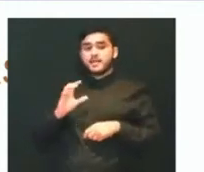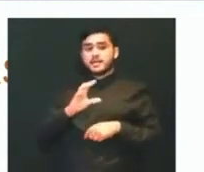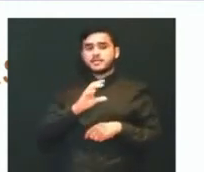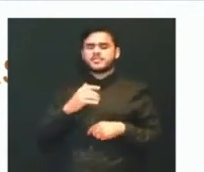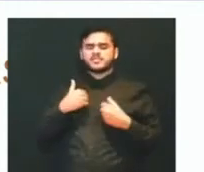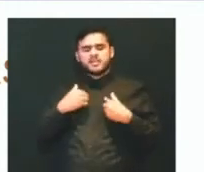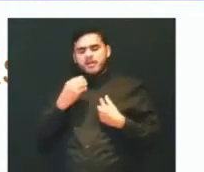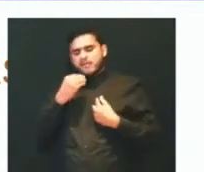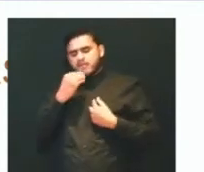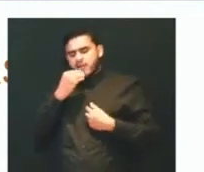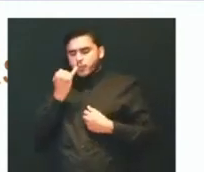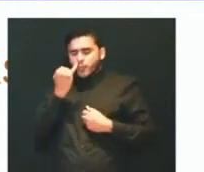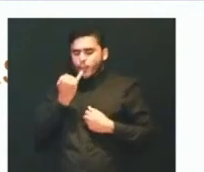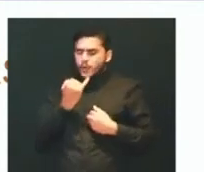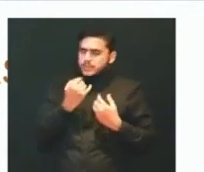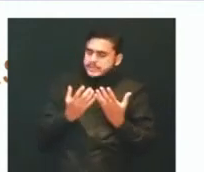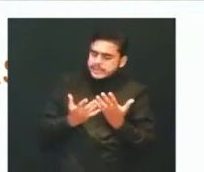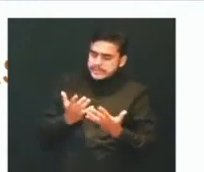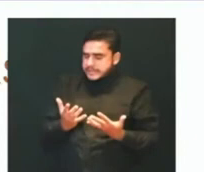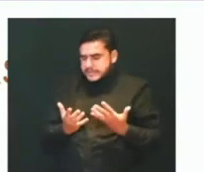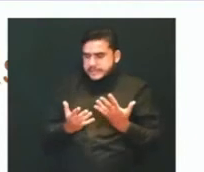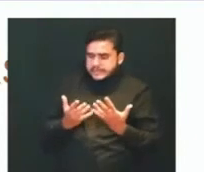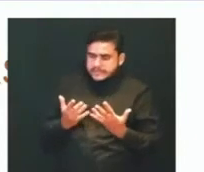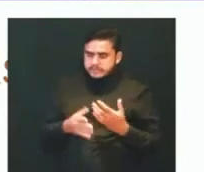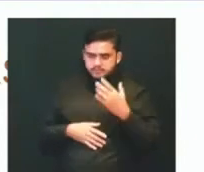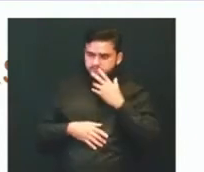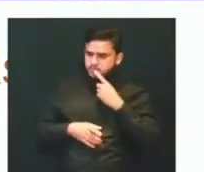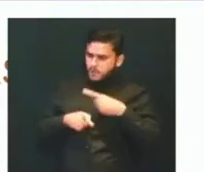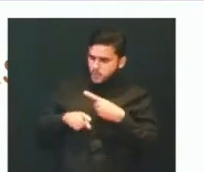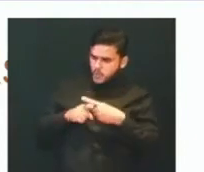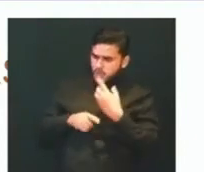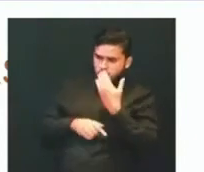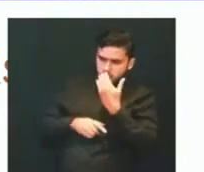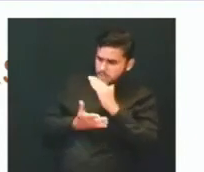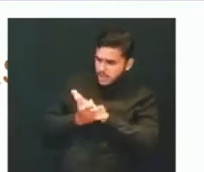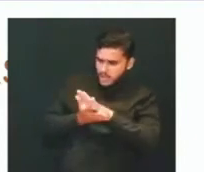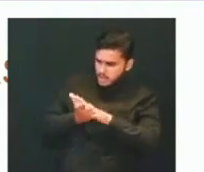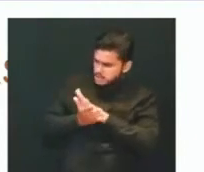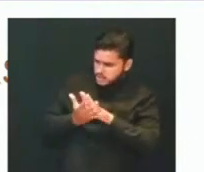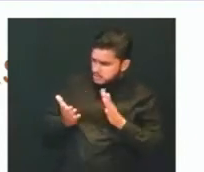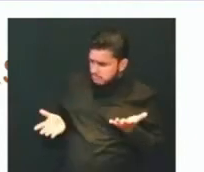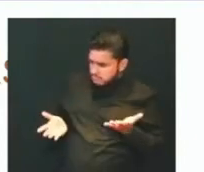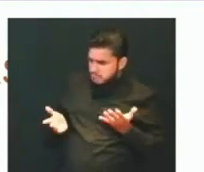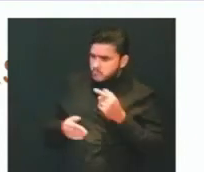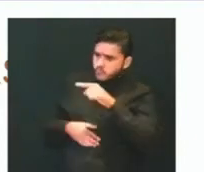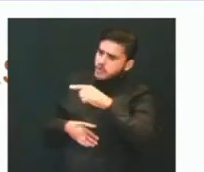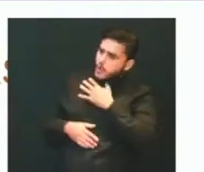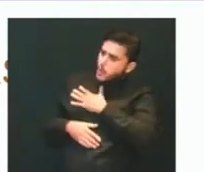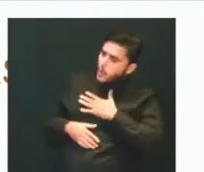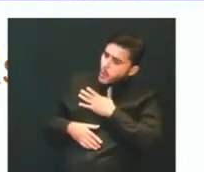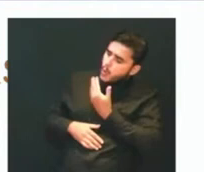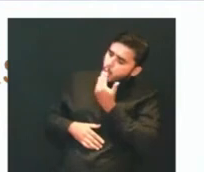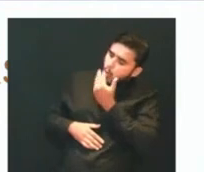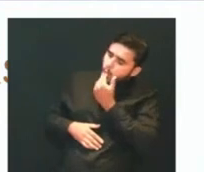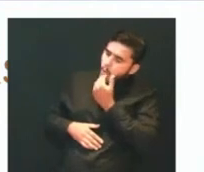bem debilitado, e eu comecei a questionar, né? Por que o senhor não está comendo? O que é que o senhor gosta de comer? O que é que o senhor